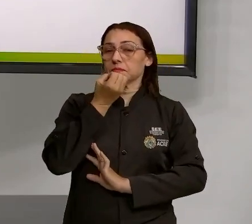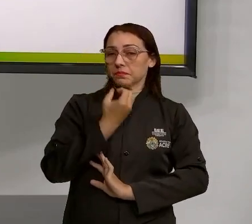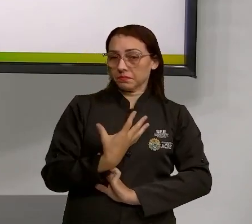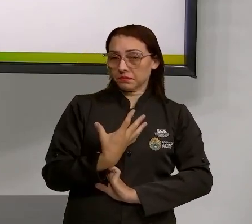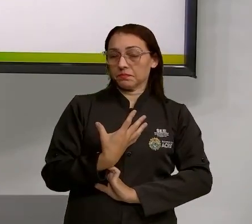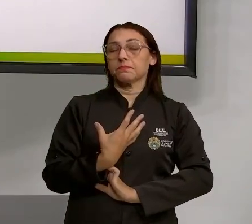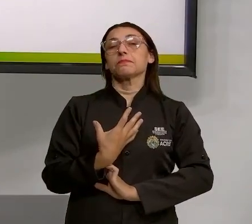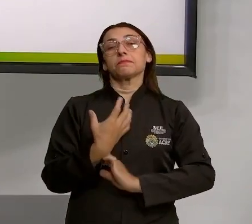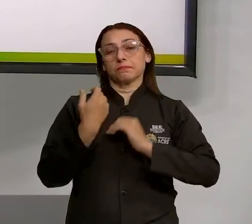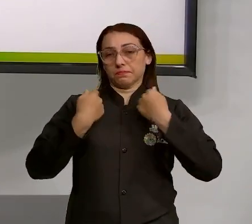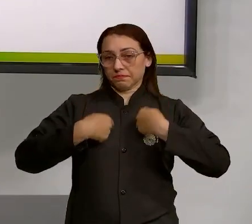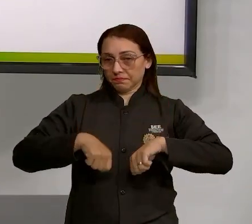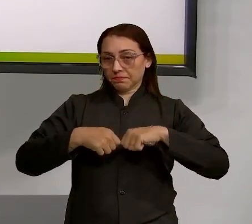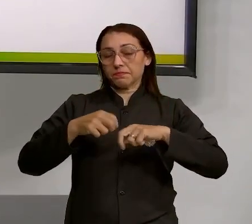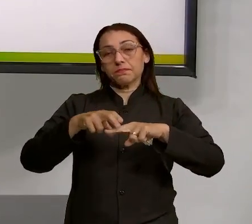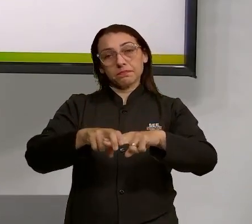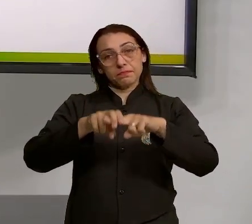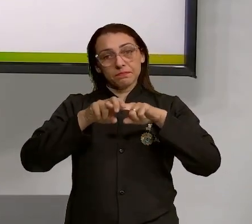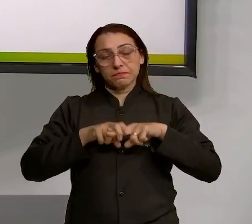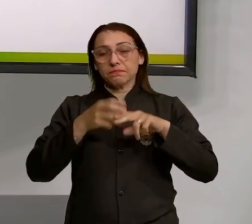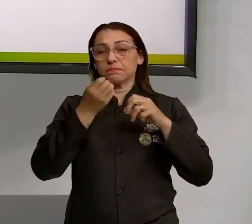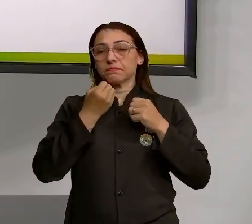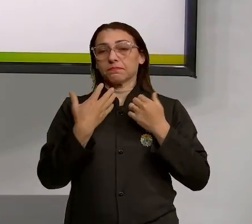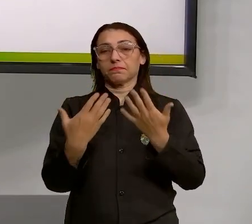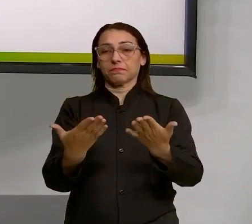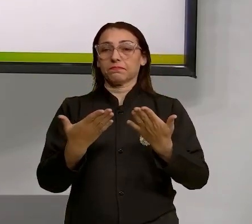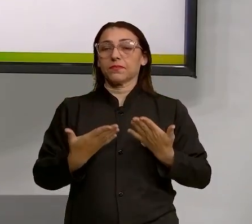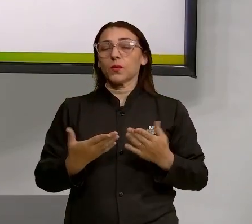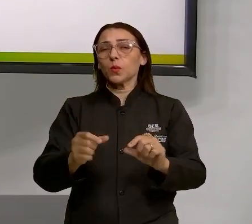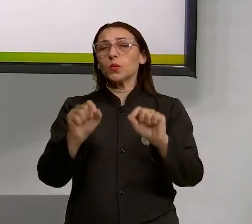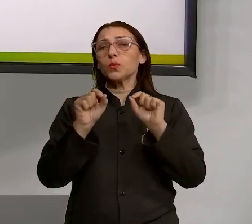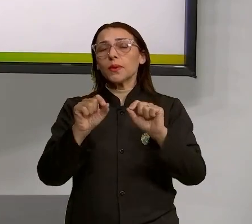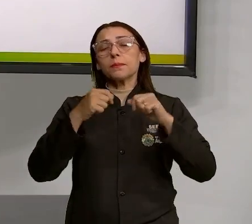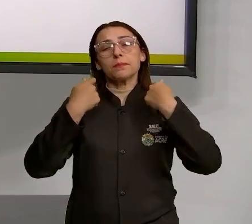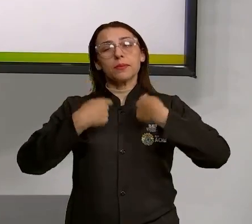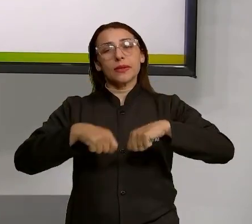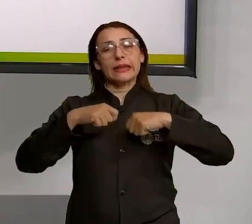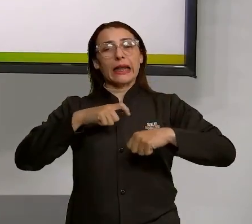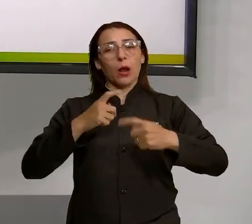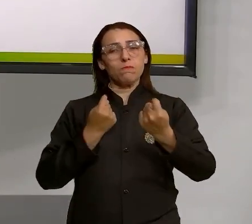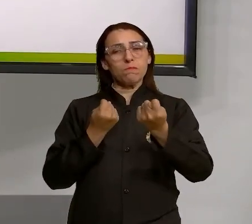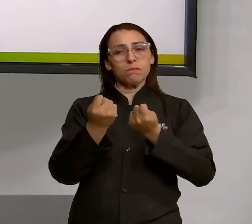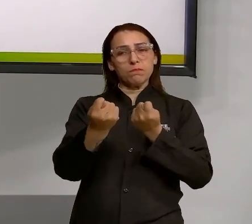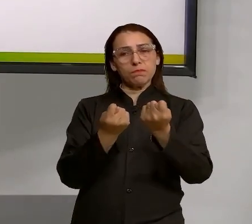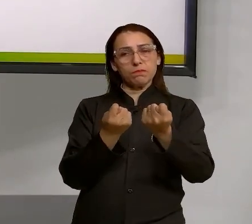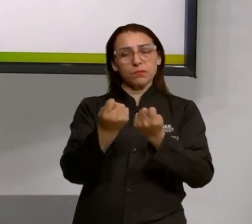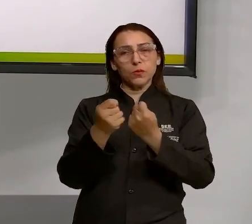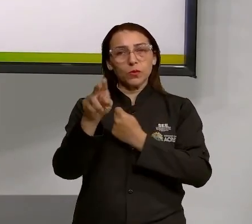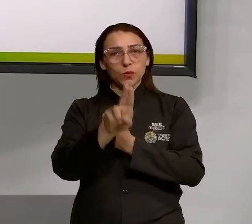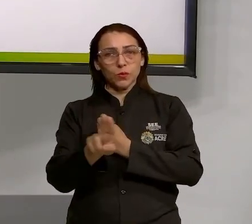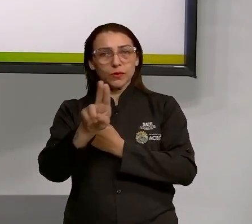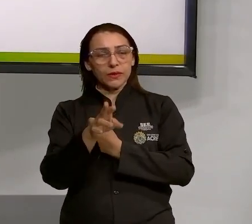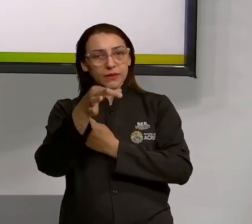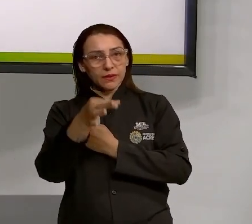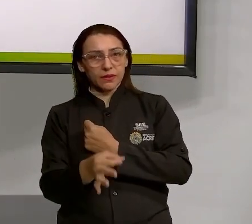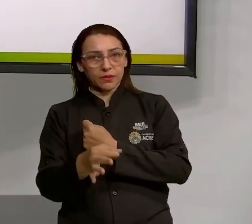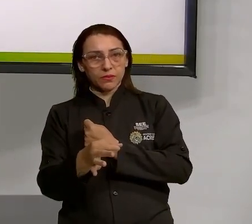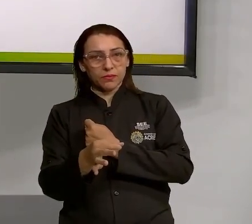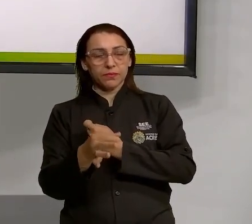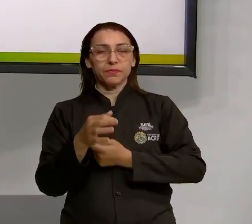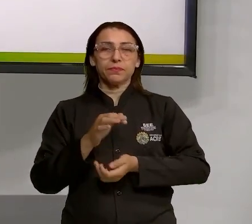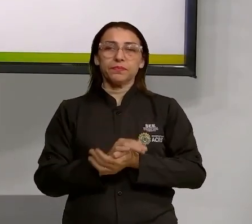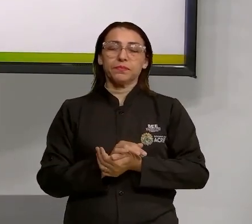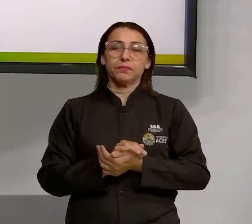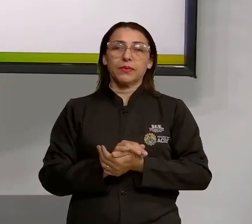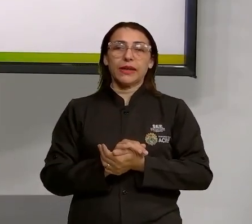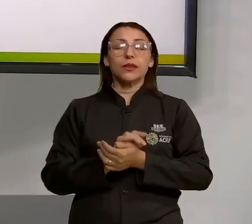e necessária, portanto, ela é bem-vinda. O que precisamos? Usá-la adequadamente,